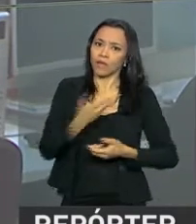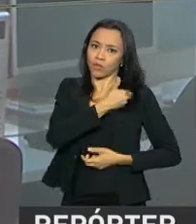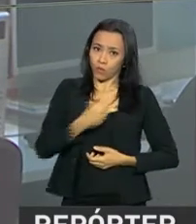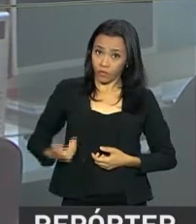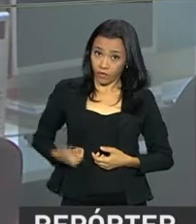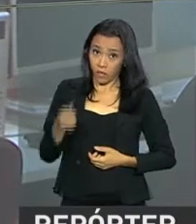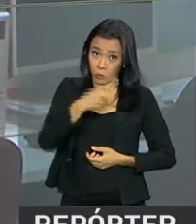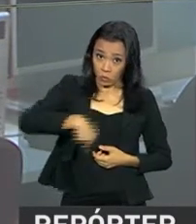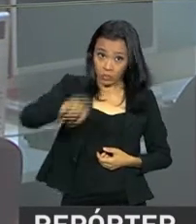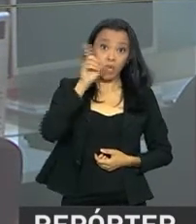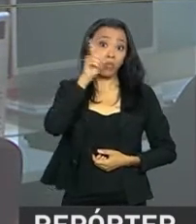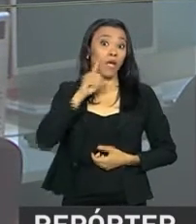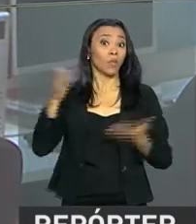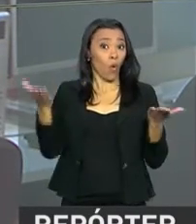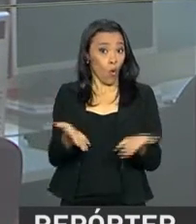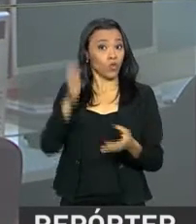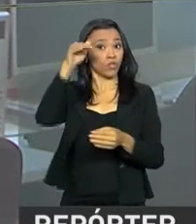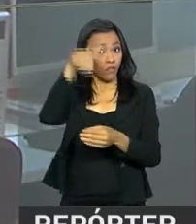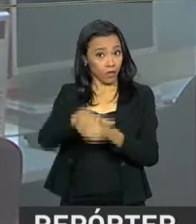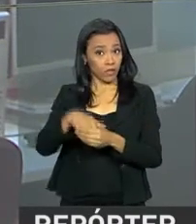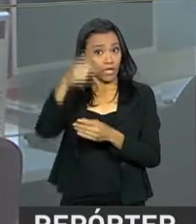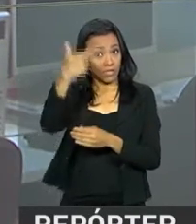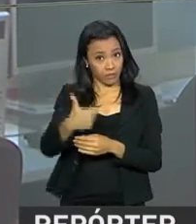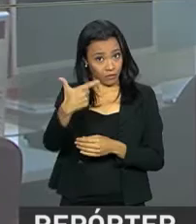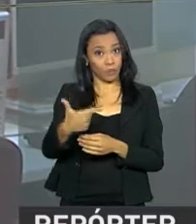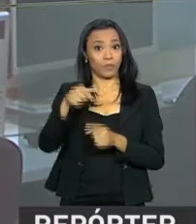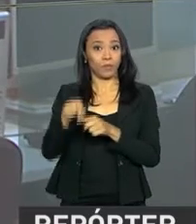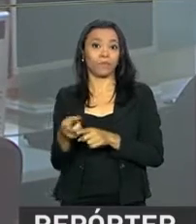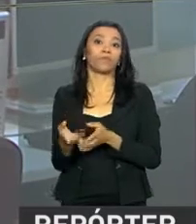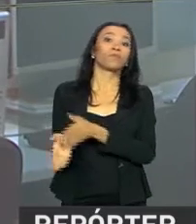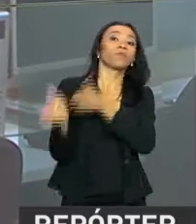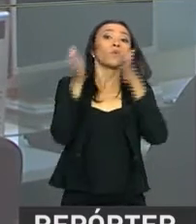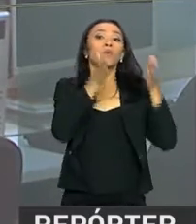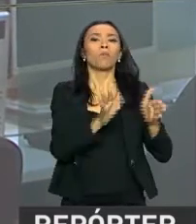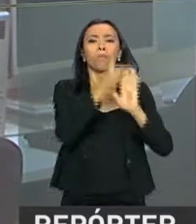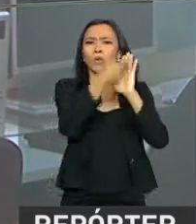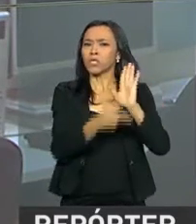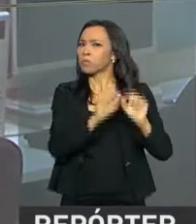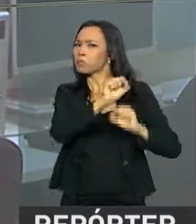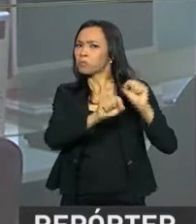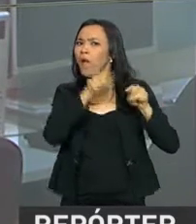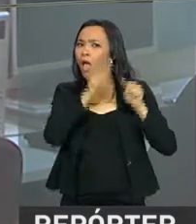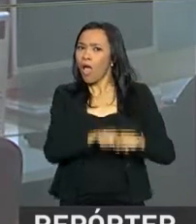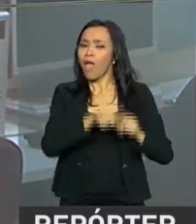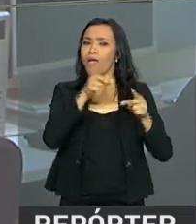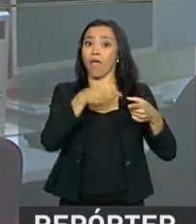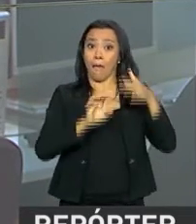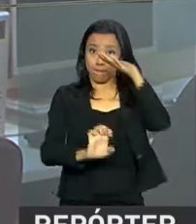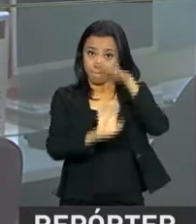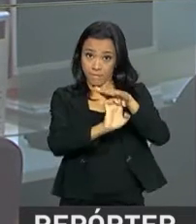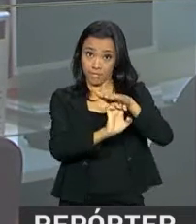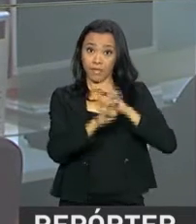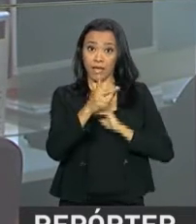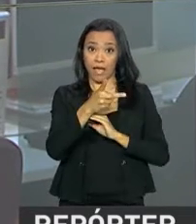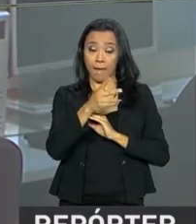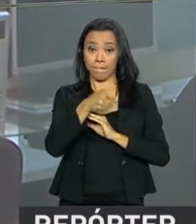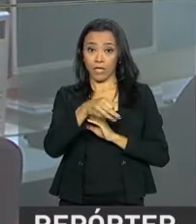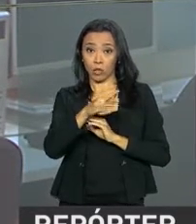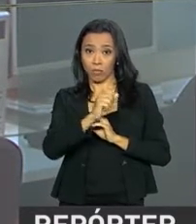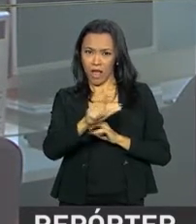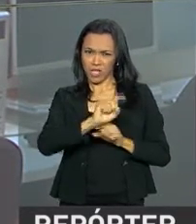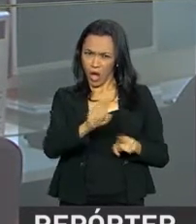Os deputados devem votar hoje, em segundo turno, essa PEC. Outro projeto é o que desobriga a Petrobras de ser